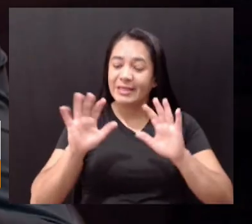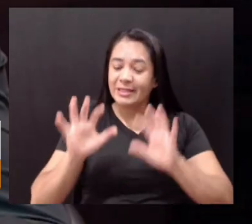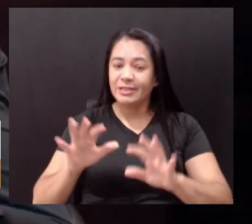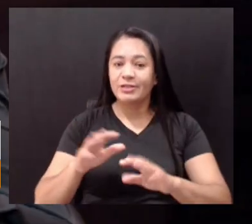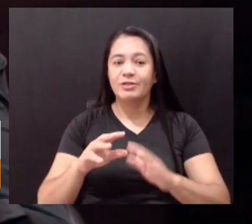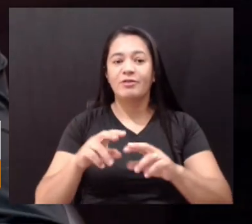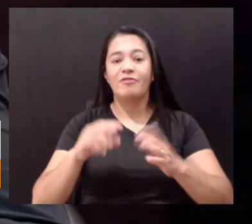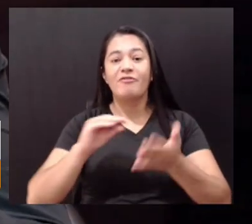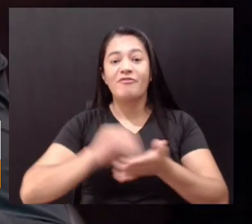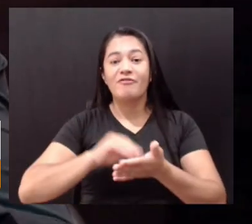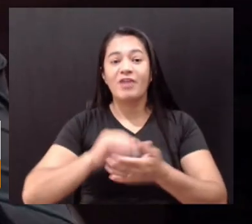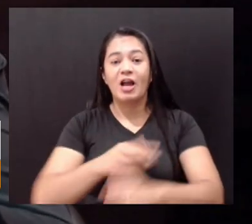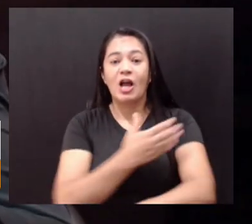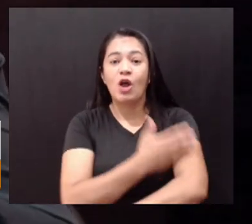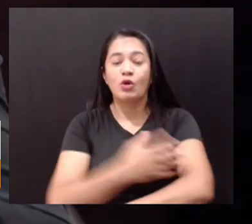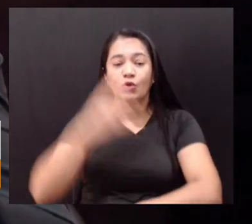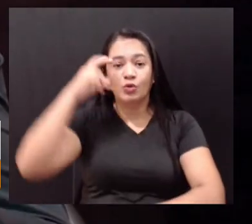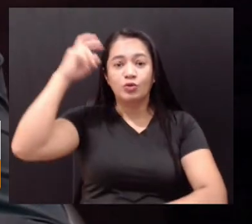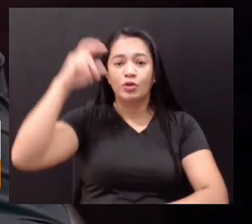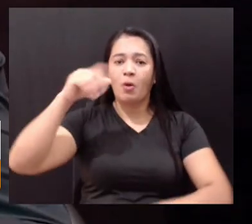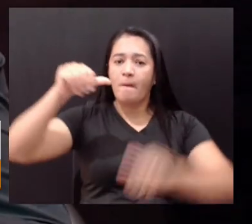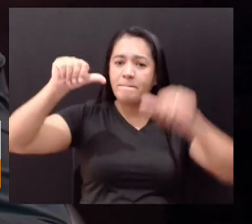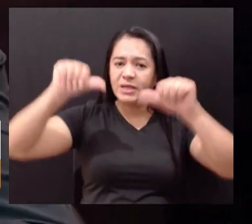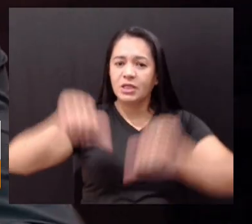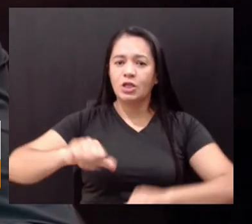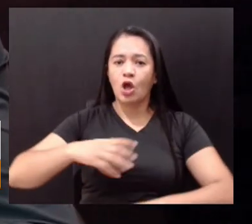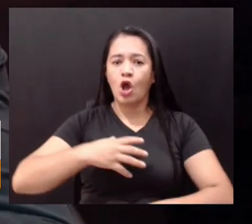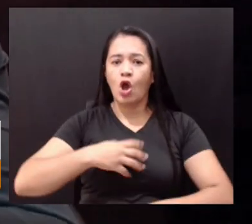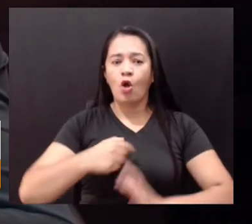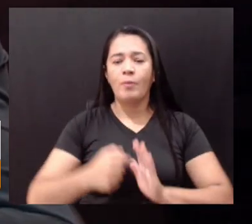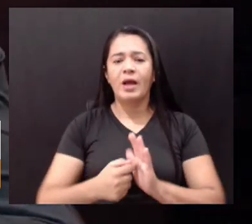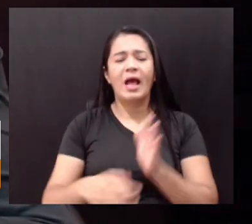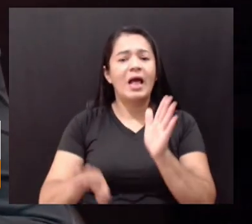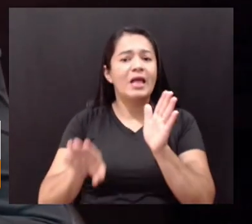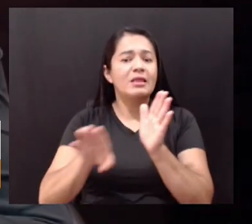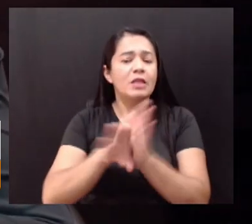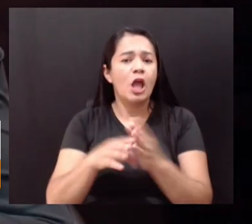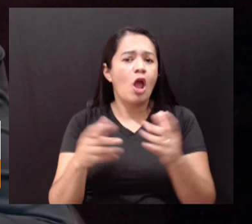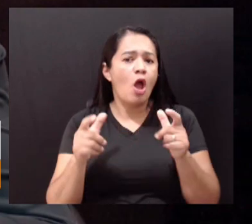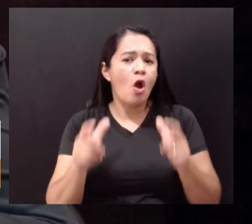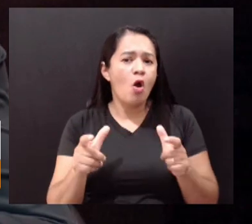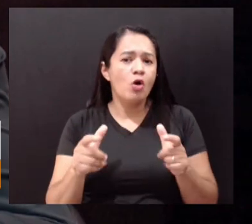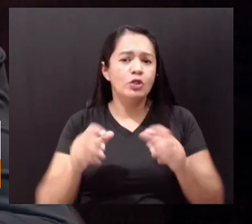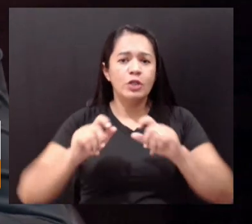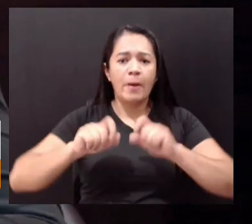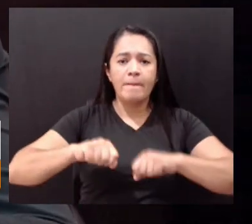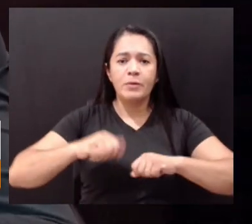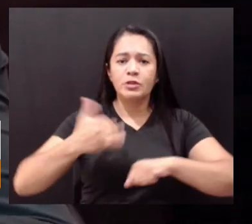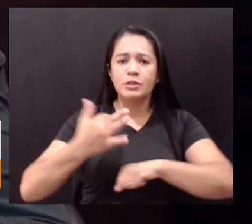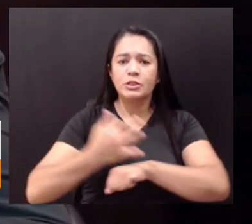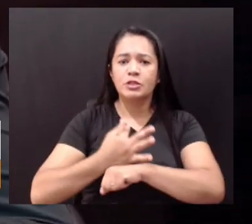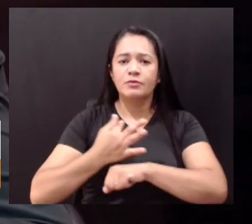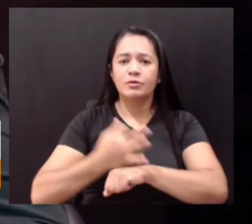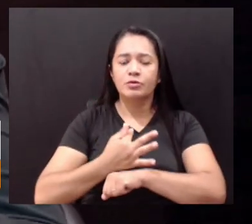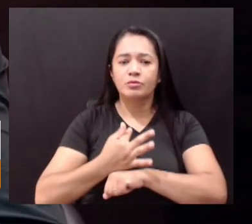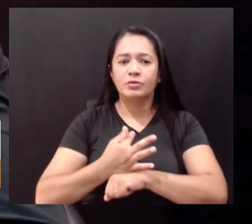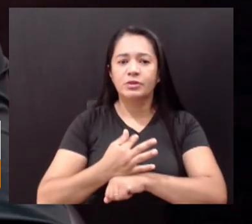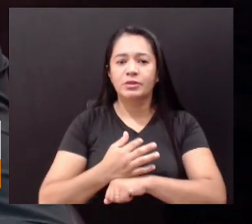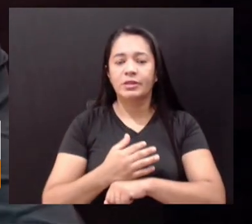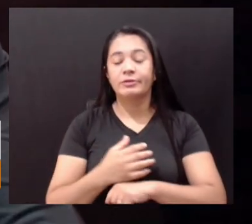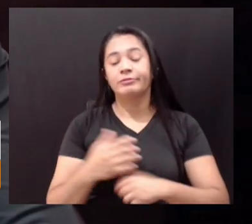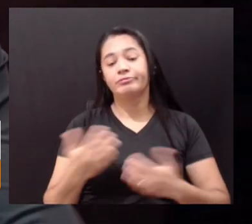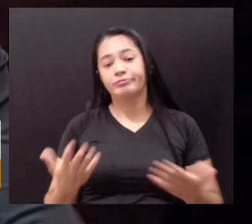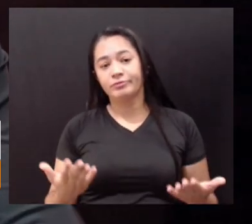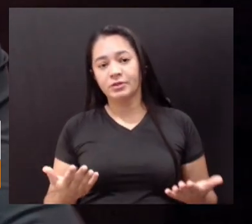piores comportamentos que a gente tolera, então até onde que nós toleramos? E a partir dali, de fato, é o que a gente não tolera e que daí possivelmente a